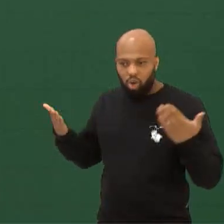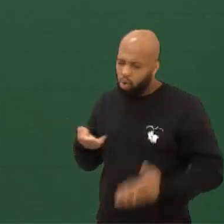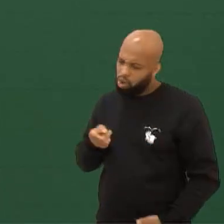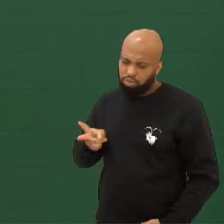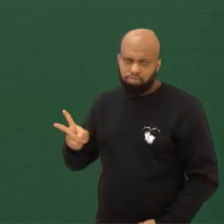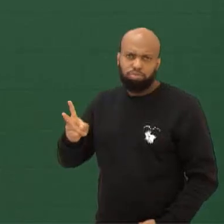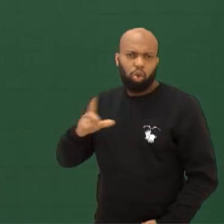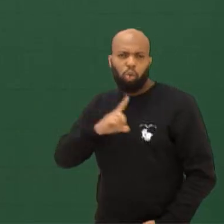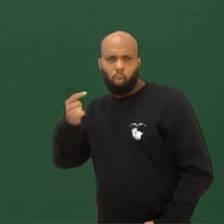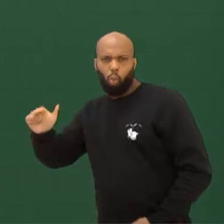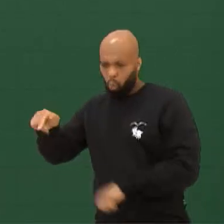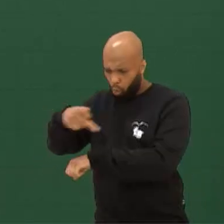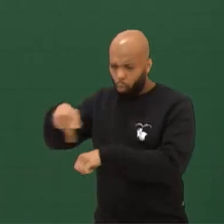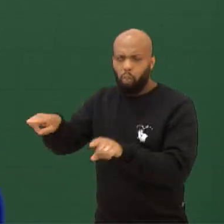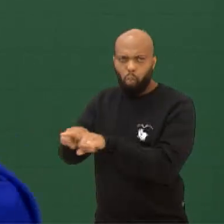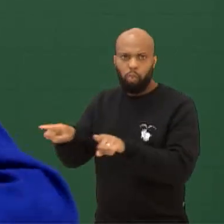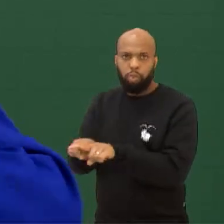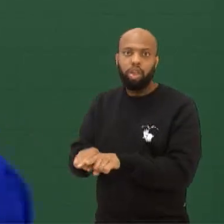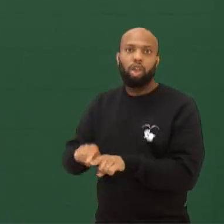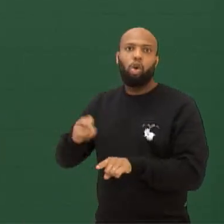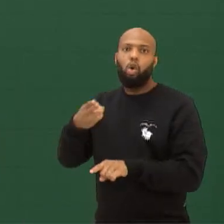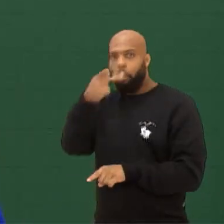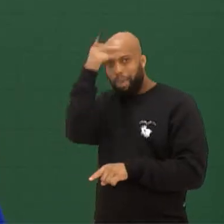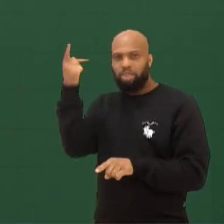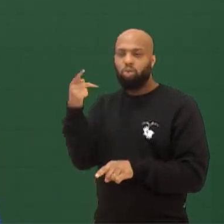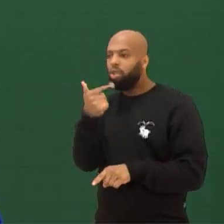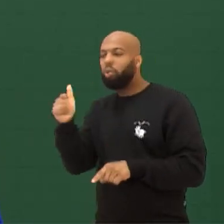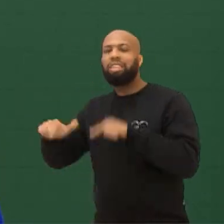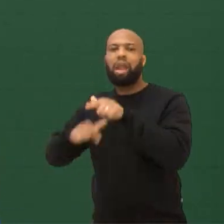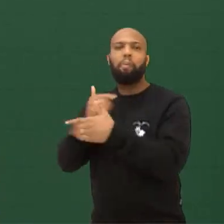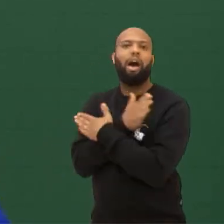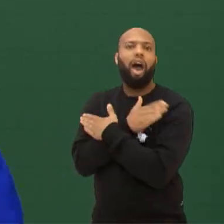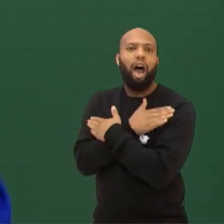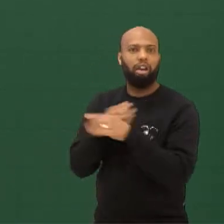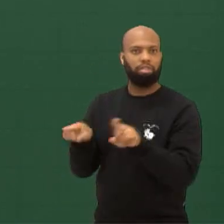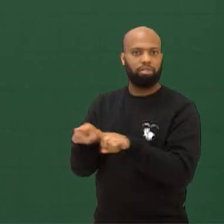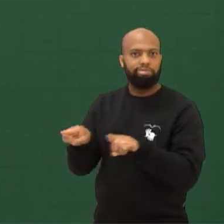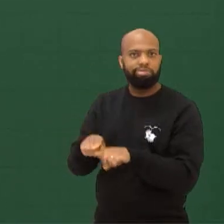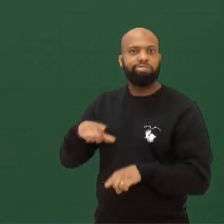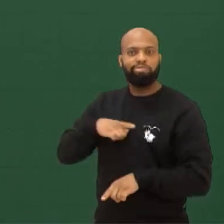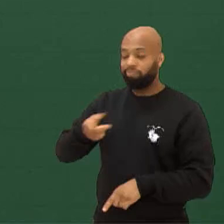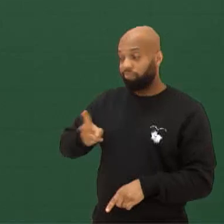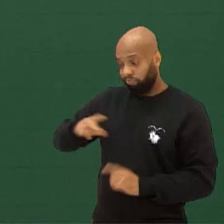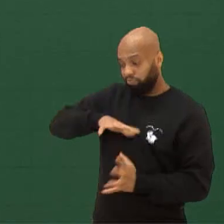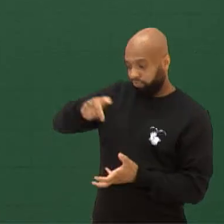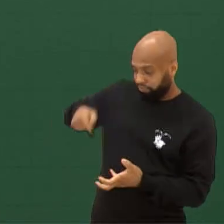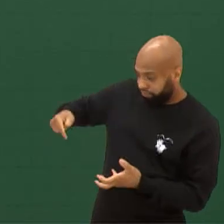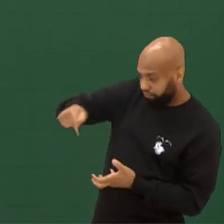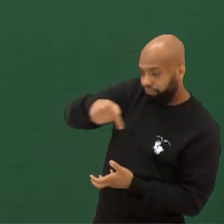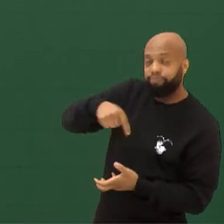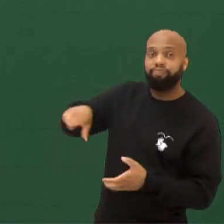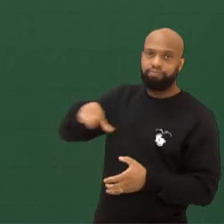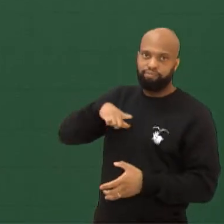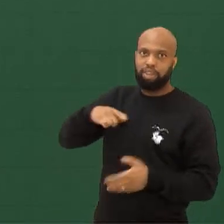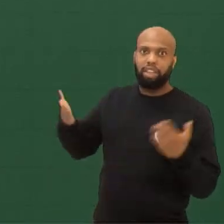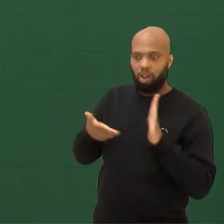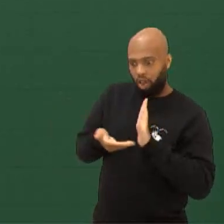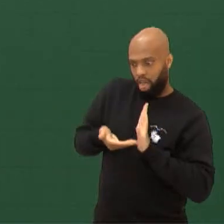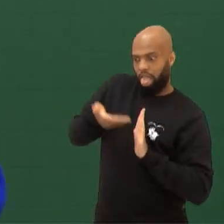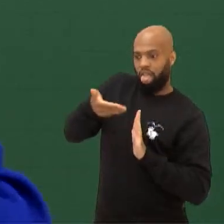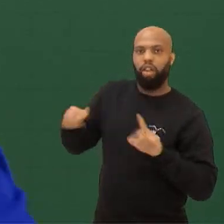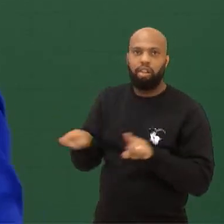mundo. O desemprego, que também é uma problemática muito frequente em todo o planeta e tem se acentuado